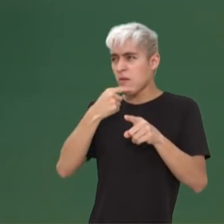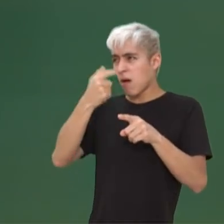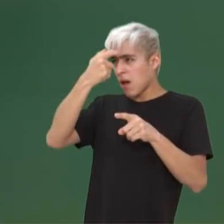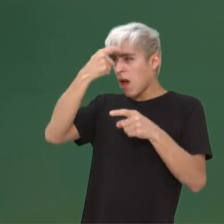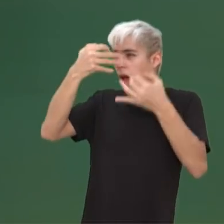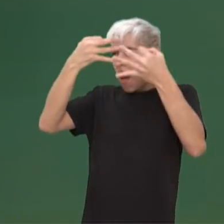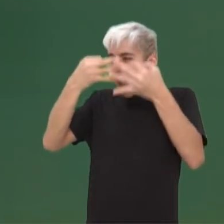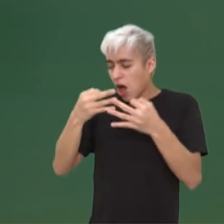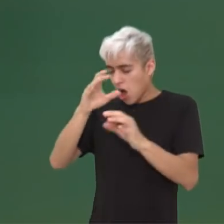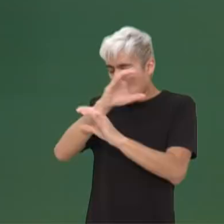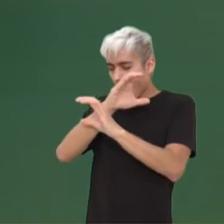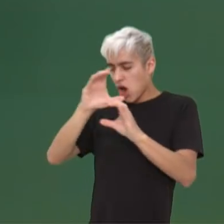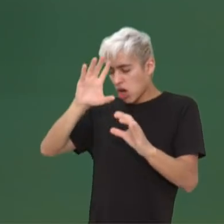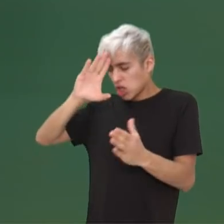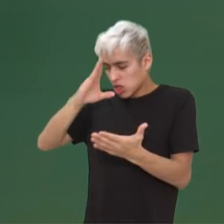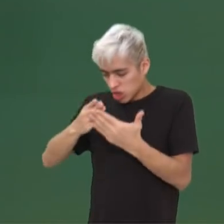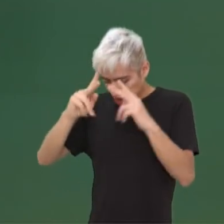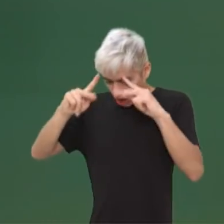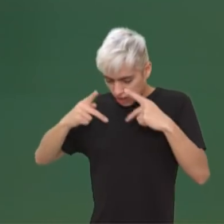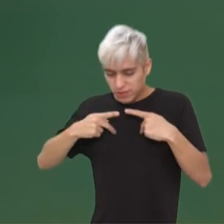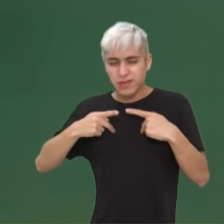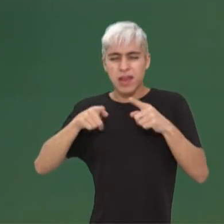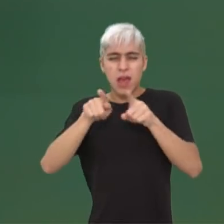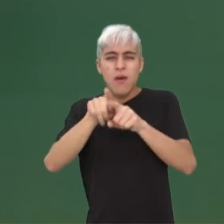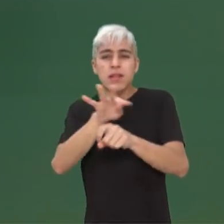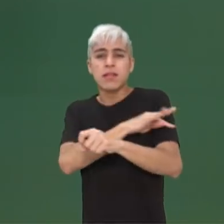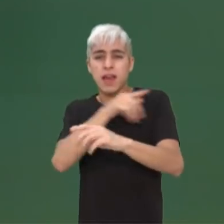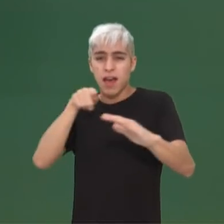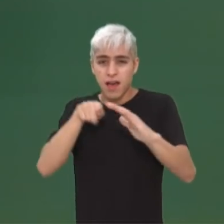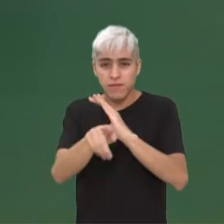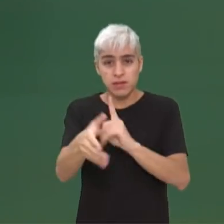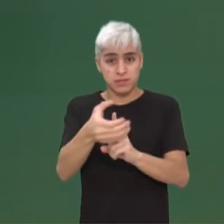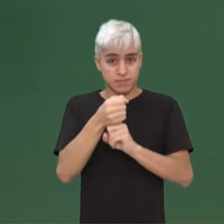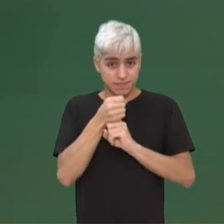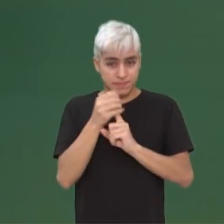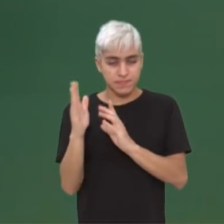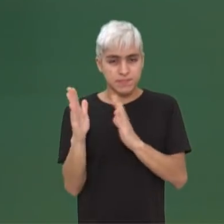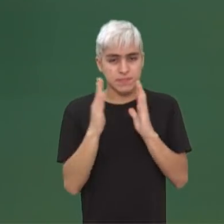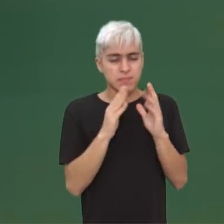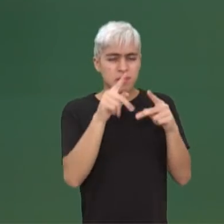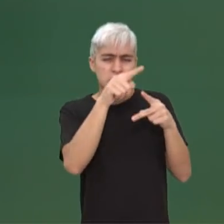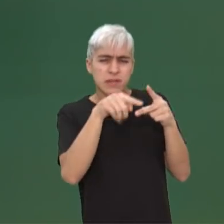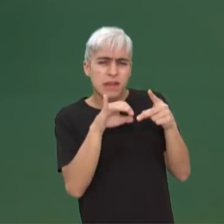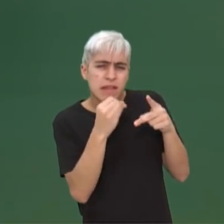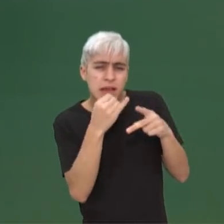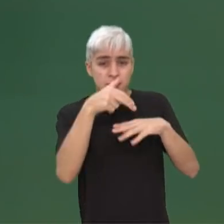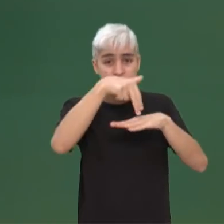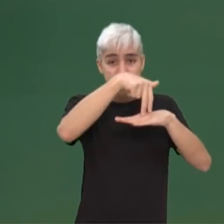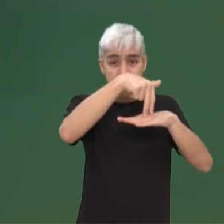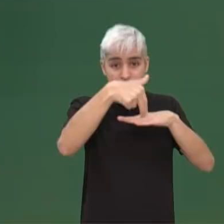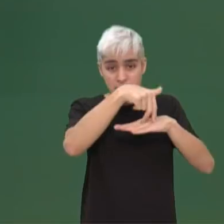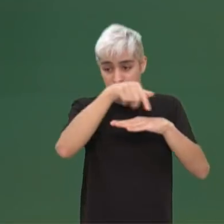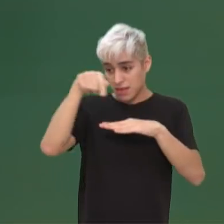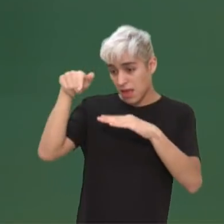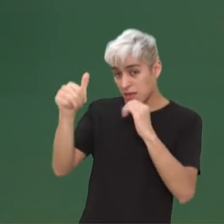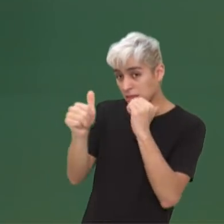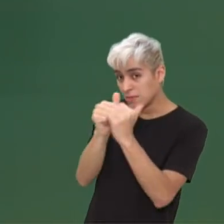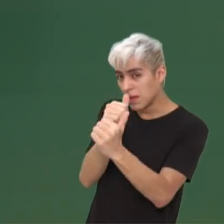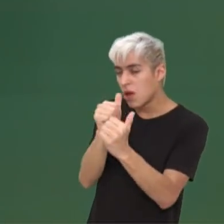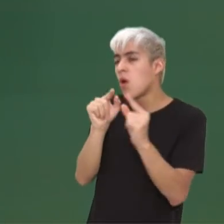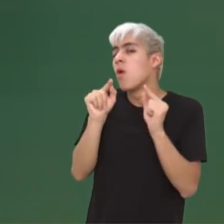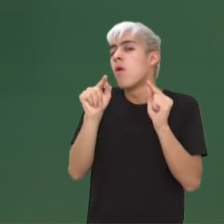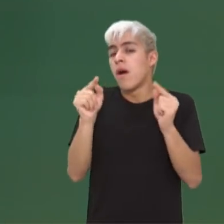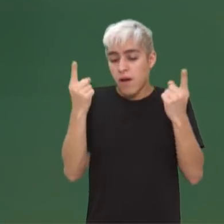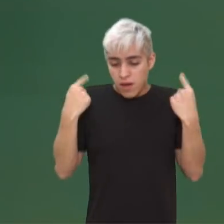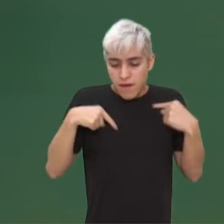Então exige ali um grau de técnica bastante avançado. Então aqui eu citei dois exemplos, tanto na dança quanto nos esportes, onde a